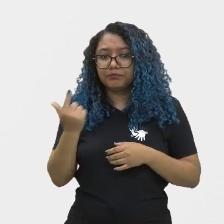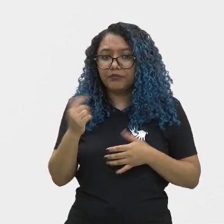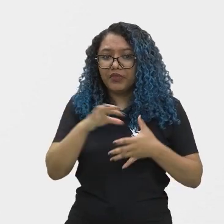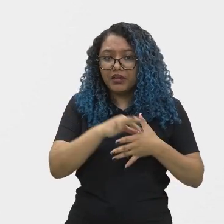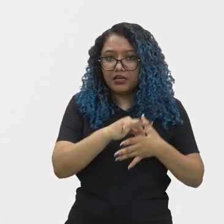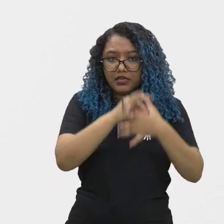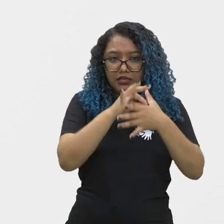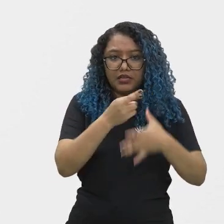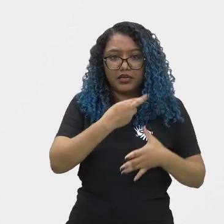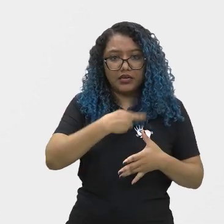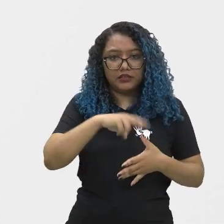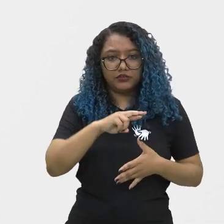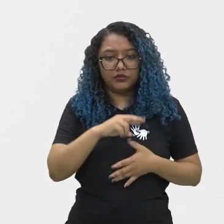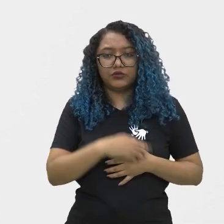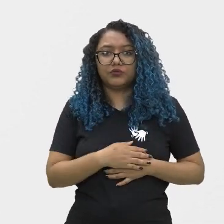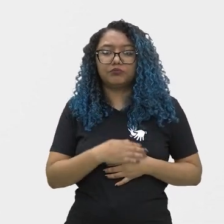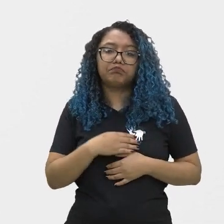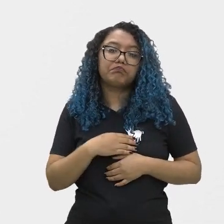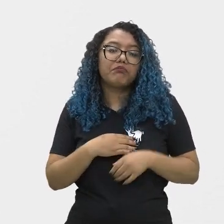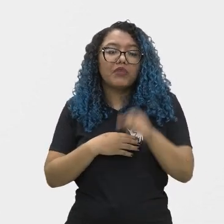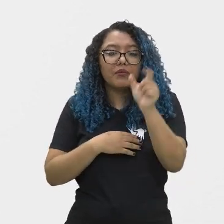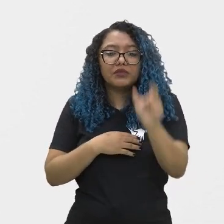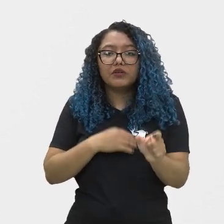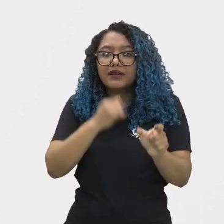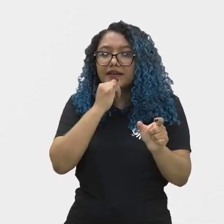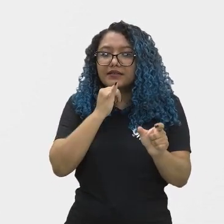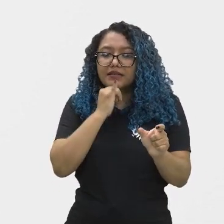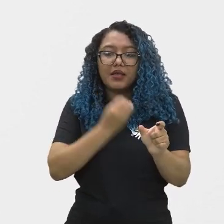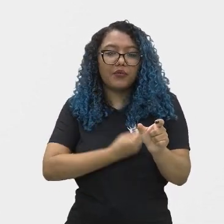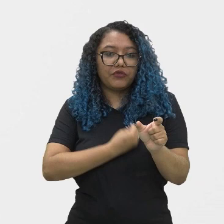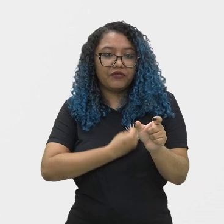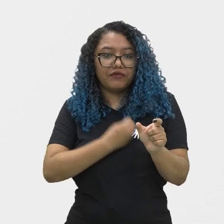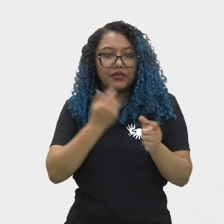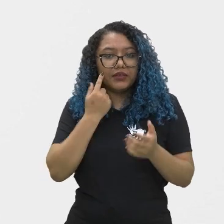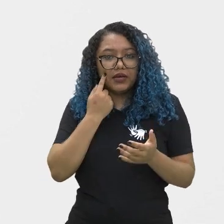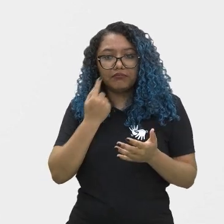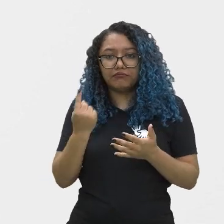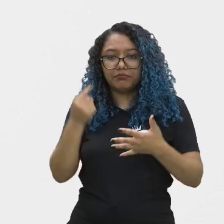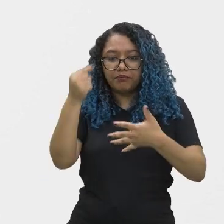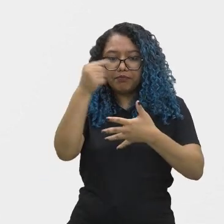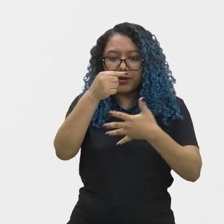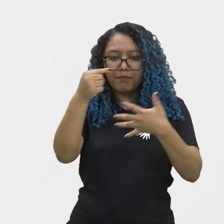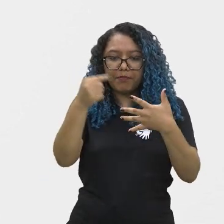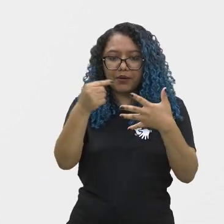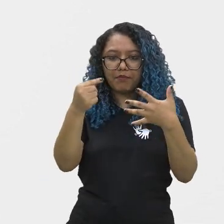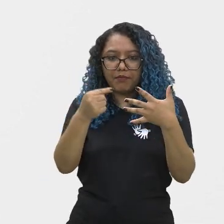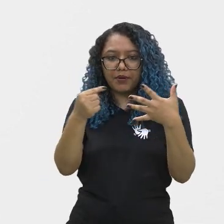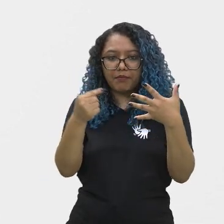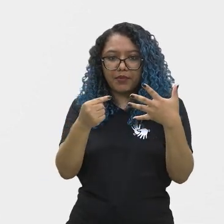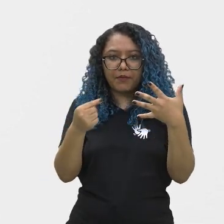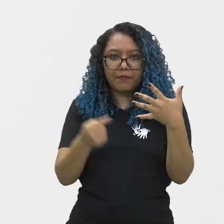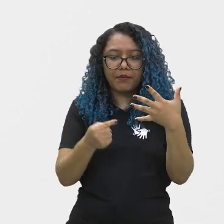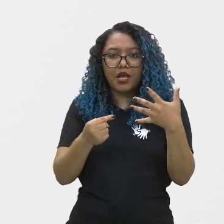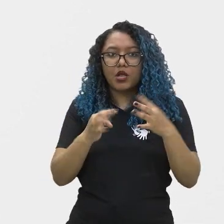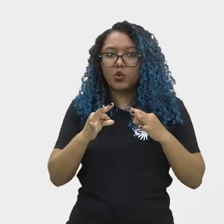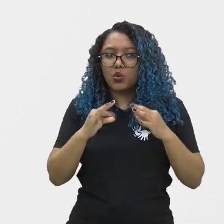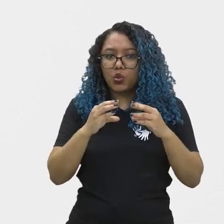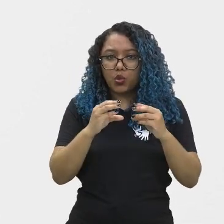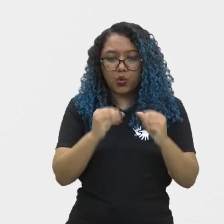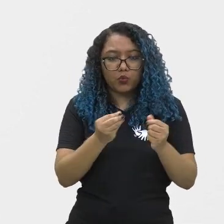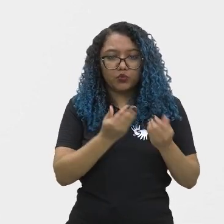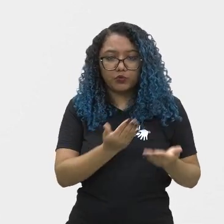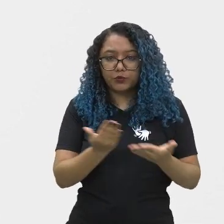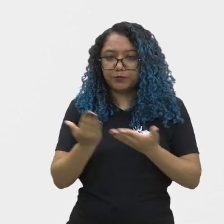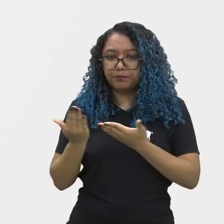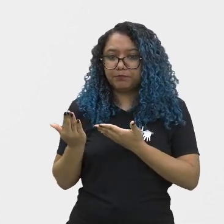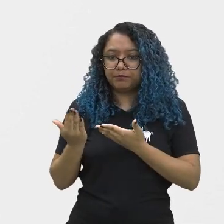líder religioso, um exemplo de vida, o sheik, o rabino, o pai de santo e a